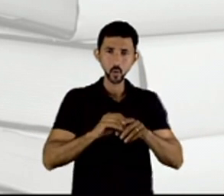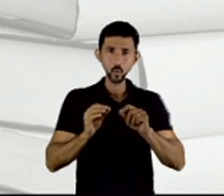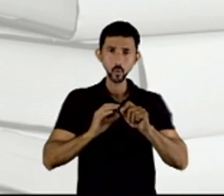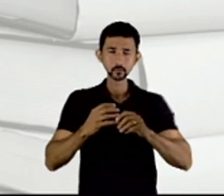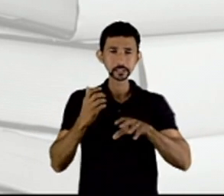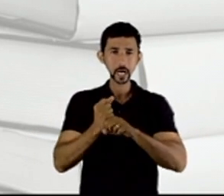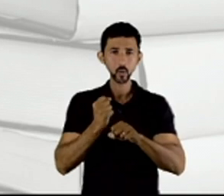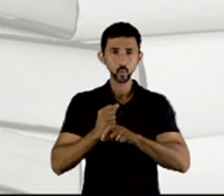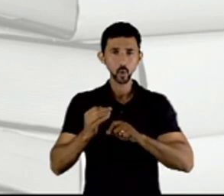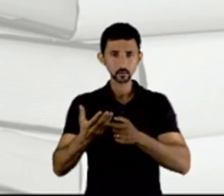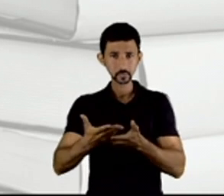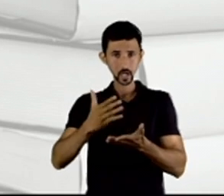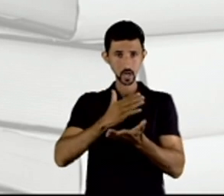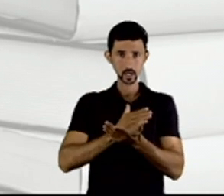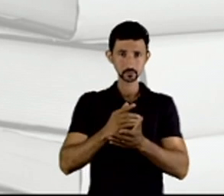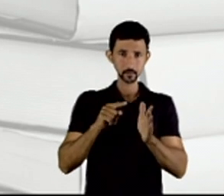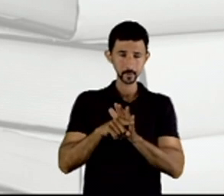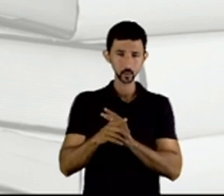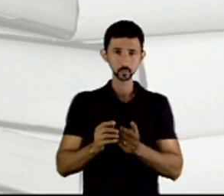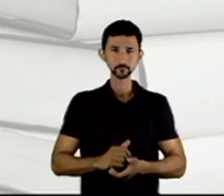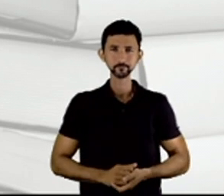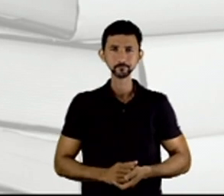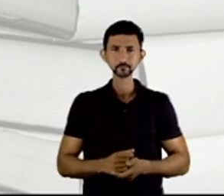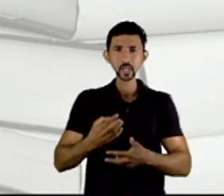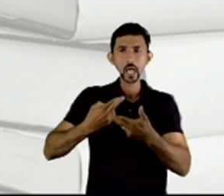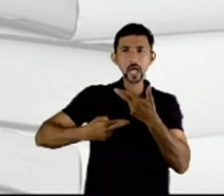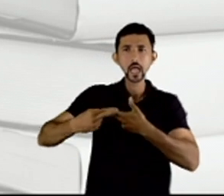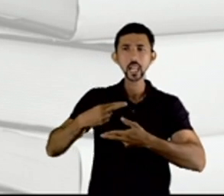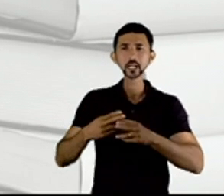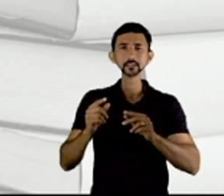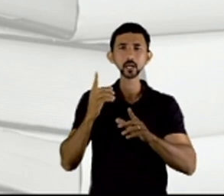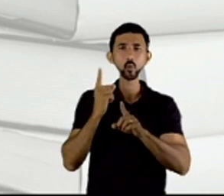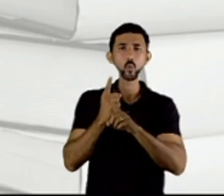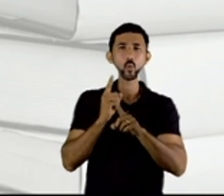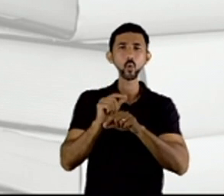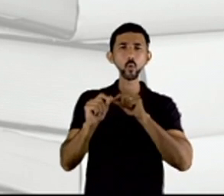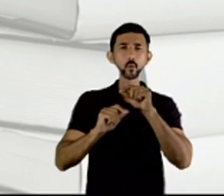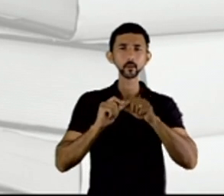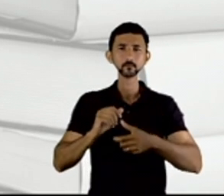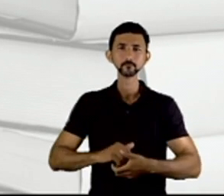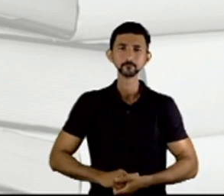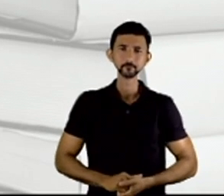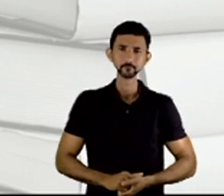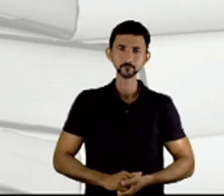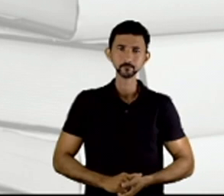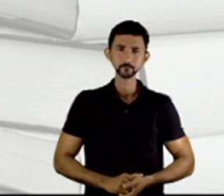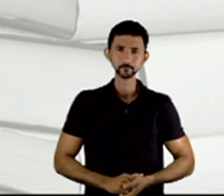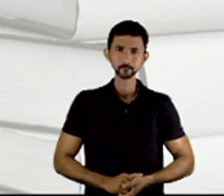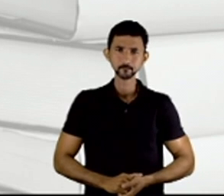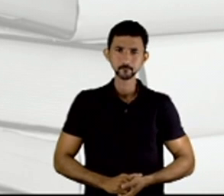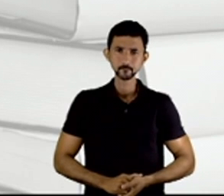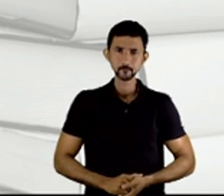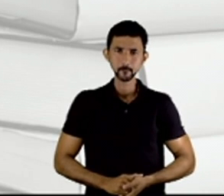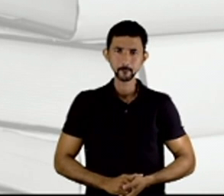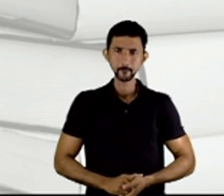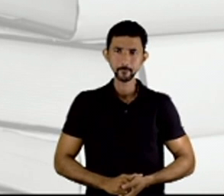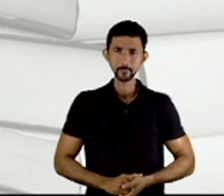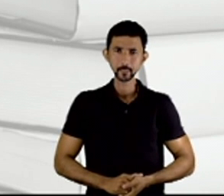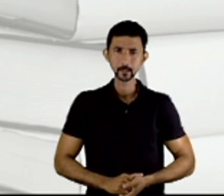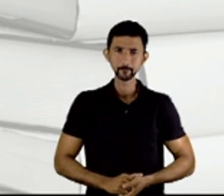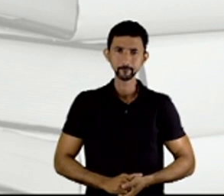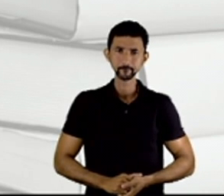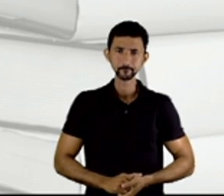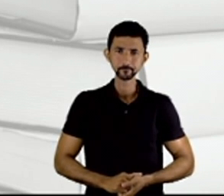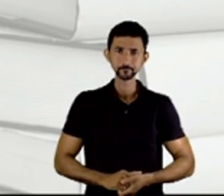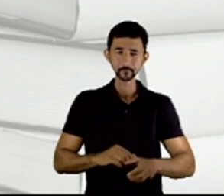da questão anterior, quais relações podemos identificar? Bom, o que a gente acabou de